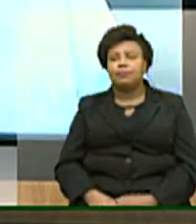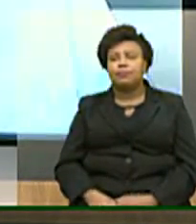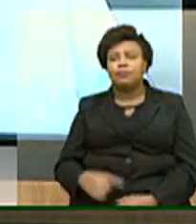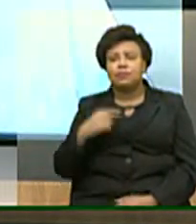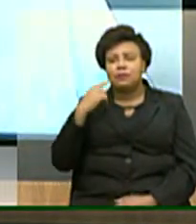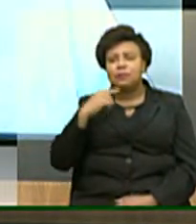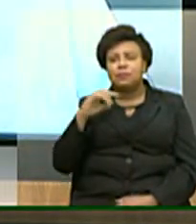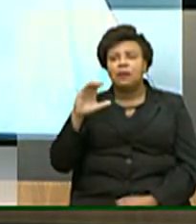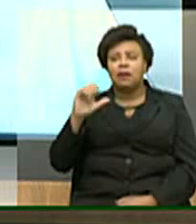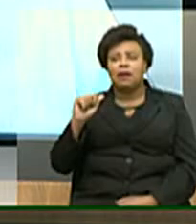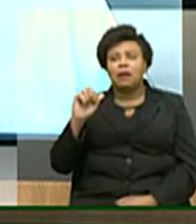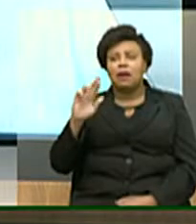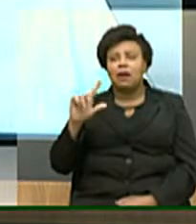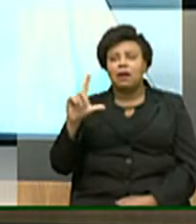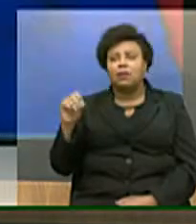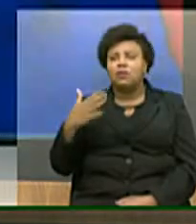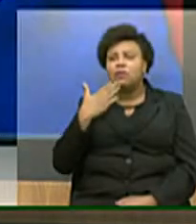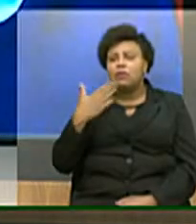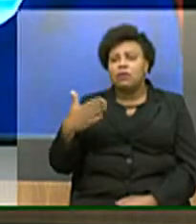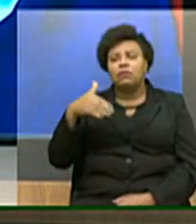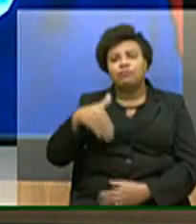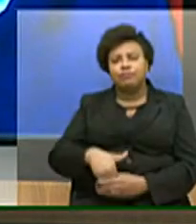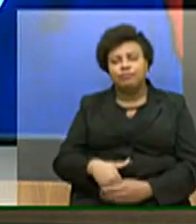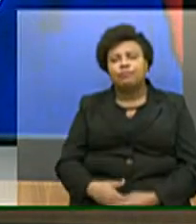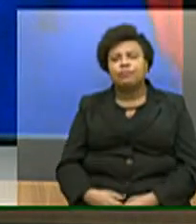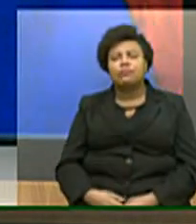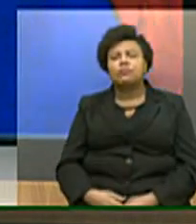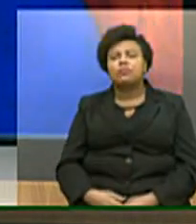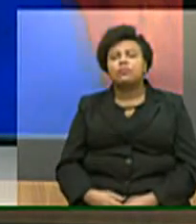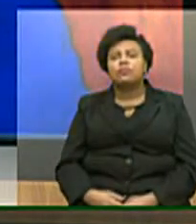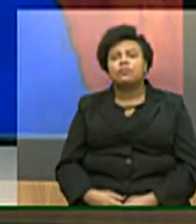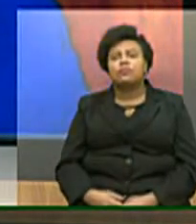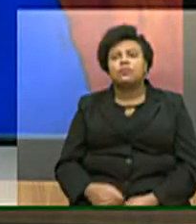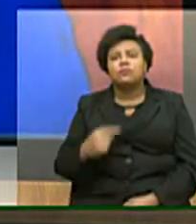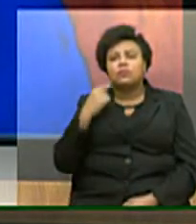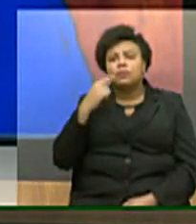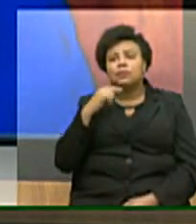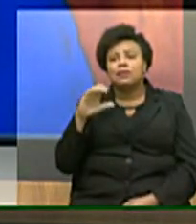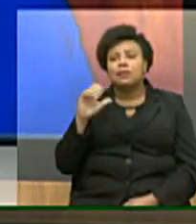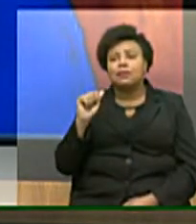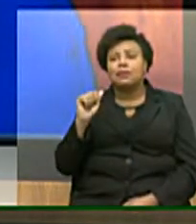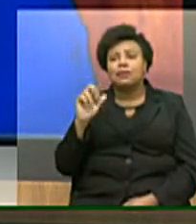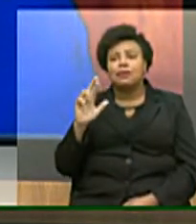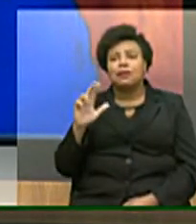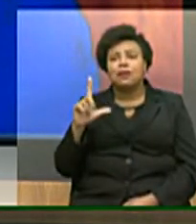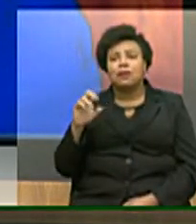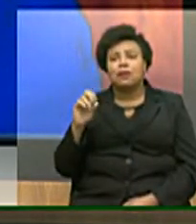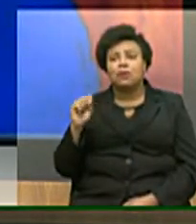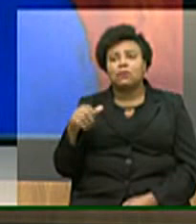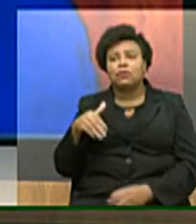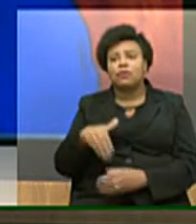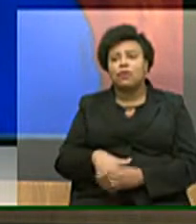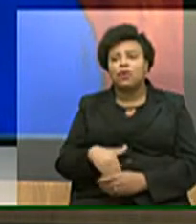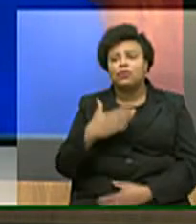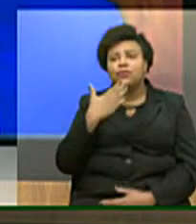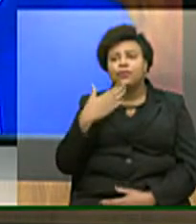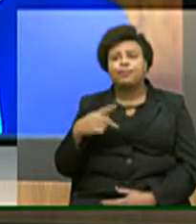Deputado Carlos Búrigo. Votamos favorável ao projeto. Deputado Carlos Búrigo. Voto favorável,